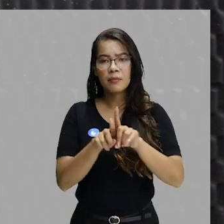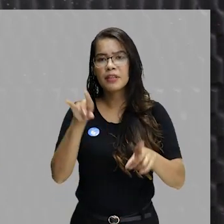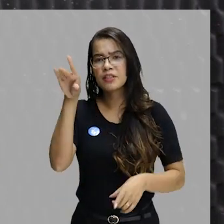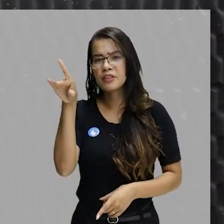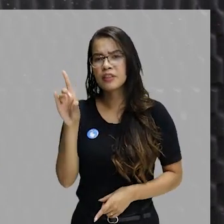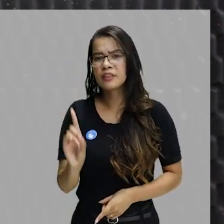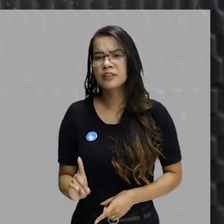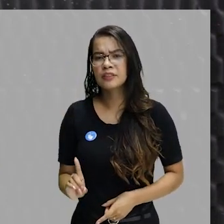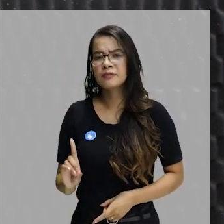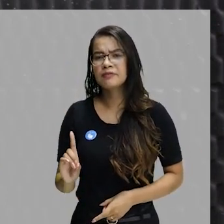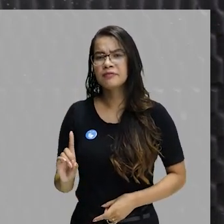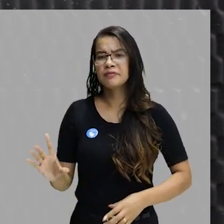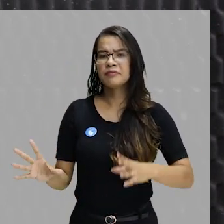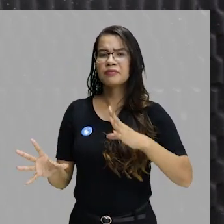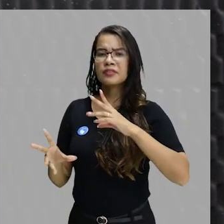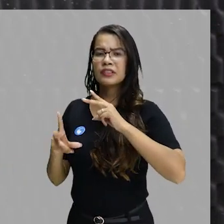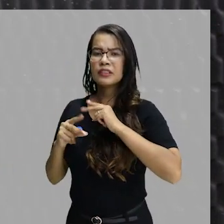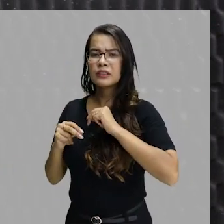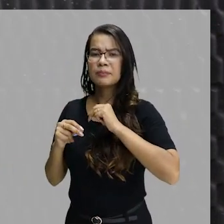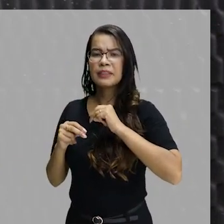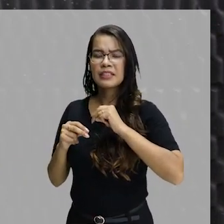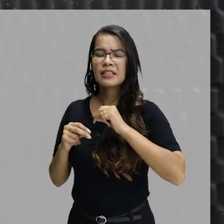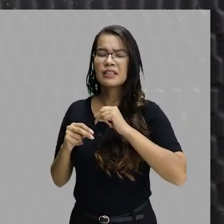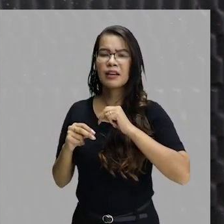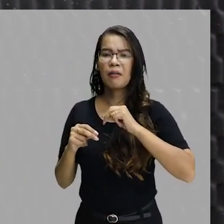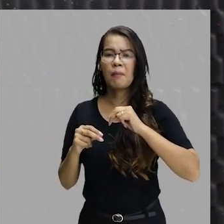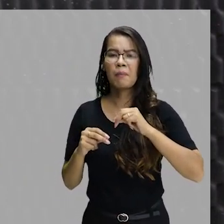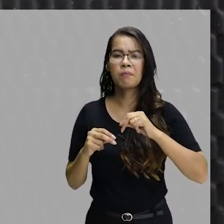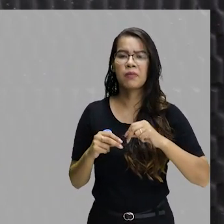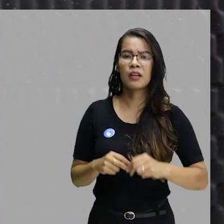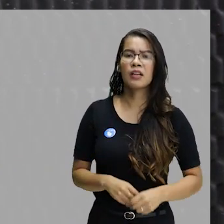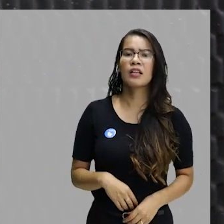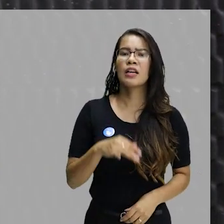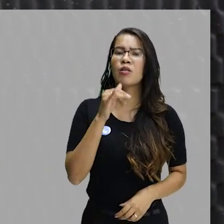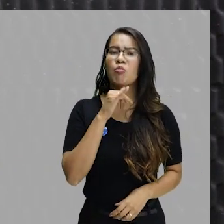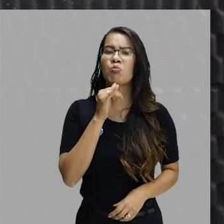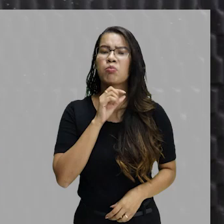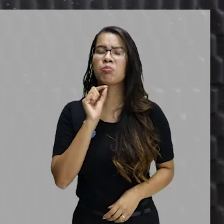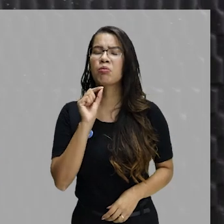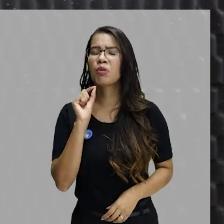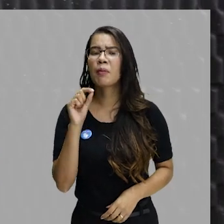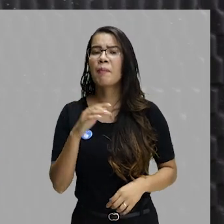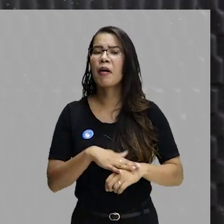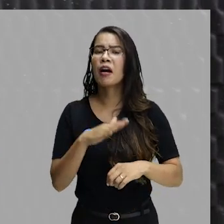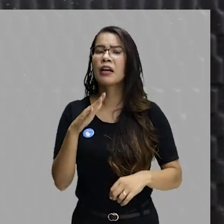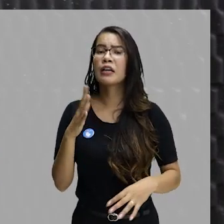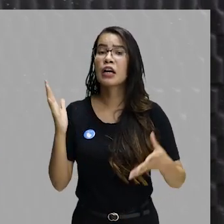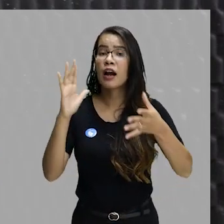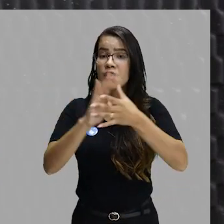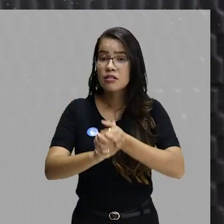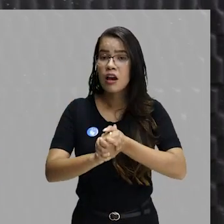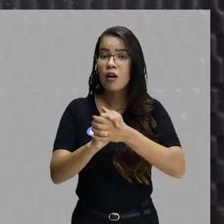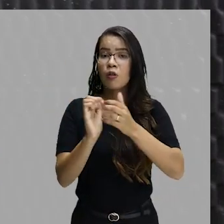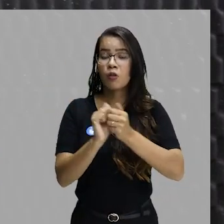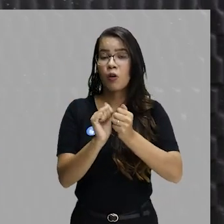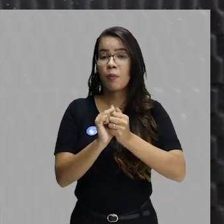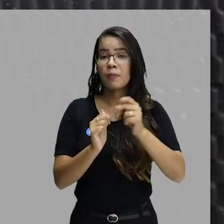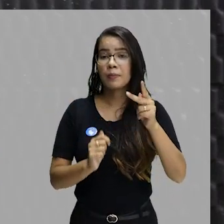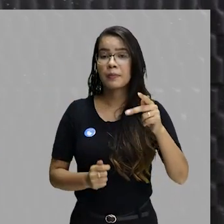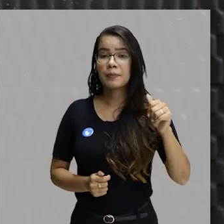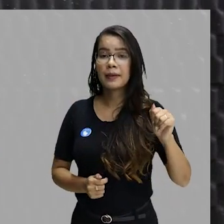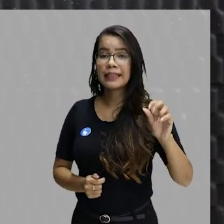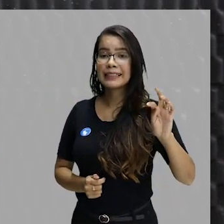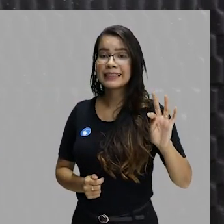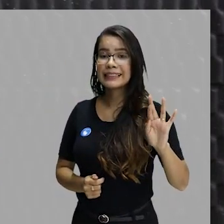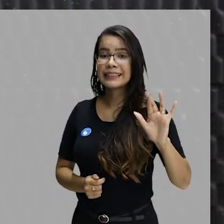o matrimônio com os patrícios, ou seja, casar com os patrícios, já que no início dessa república, plebeus e